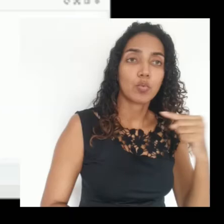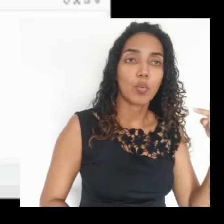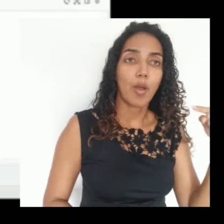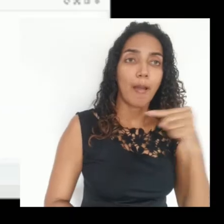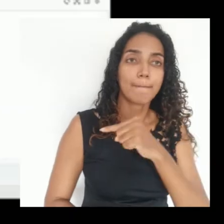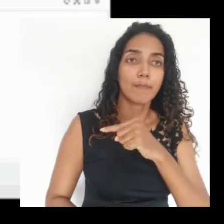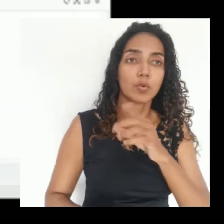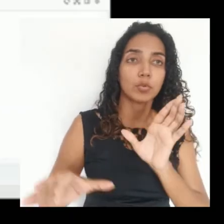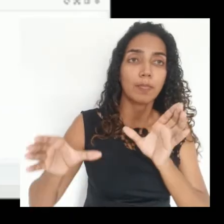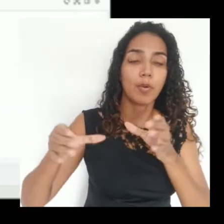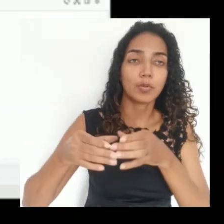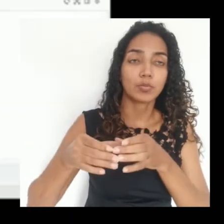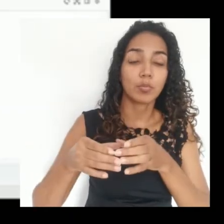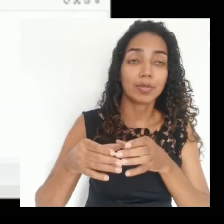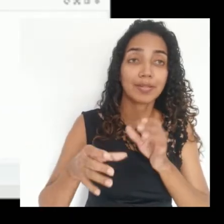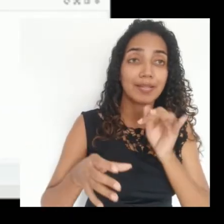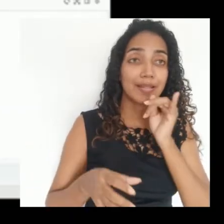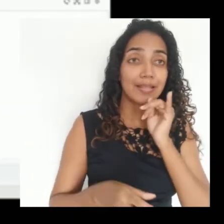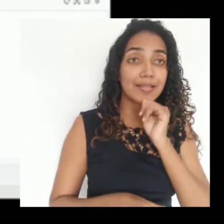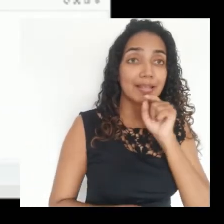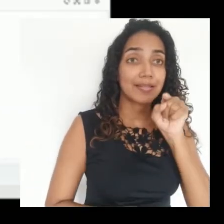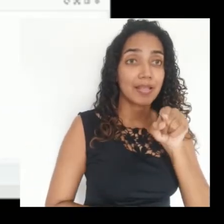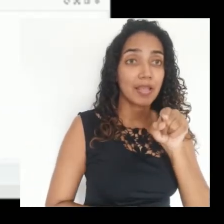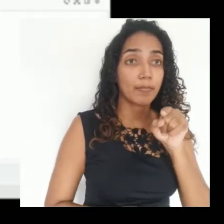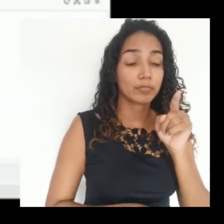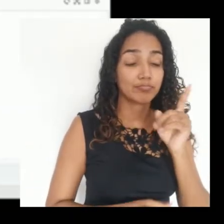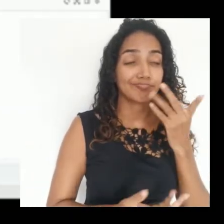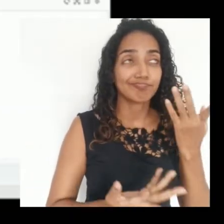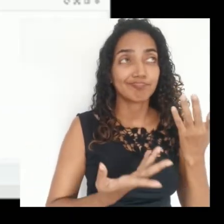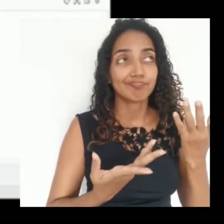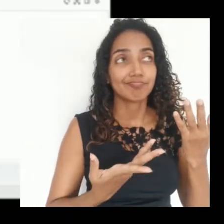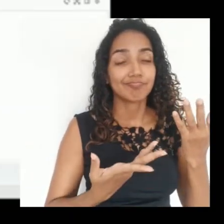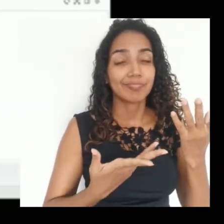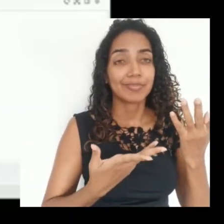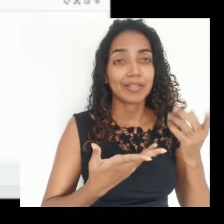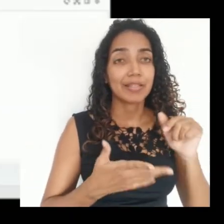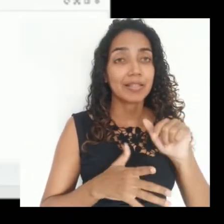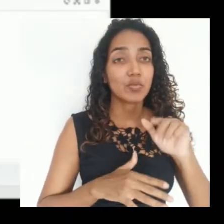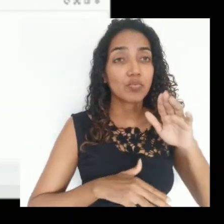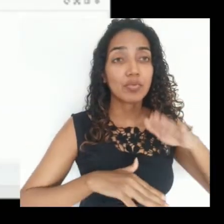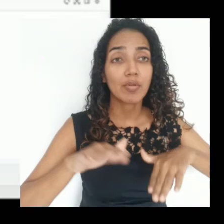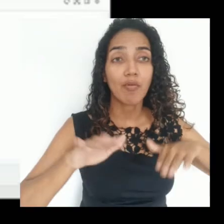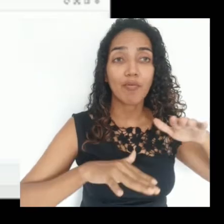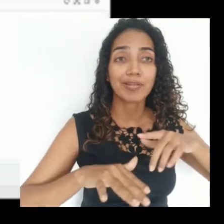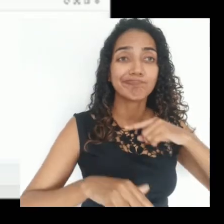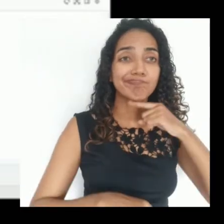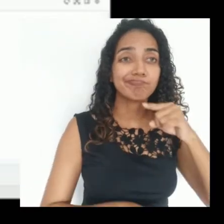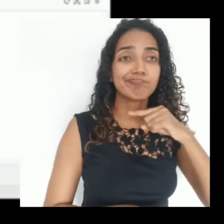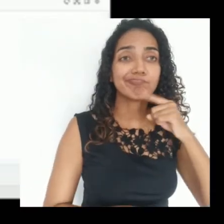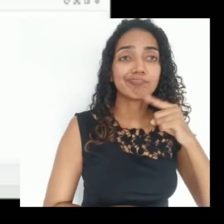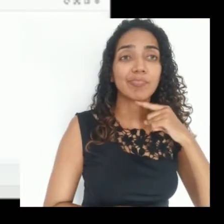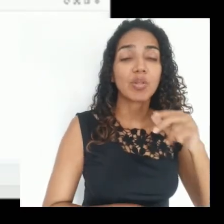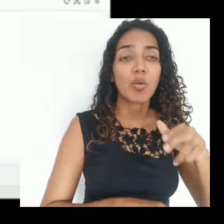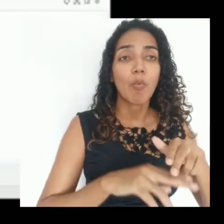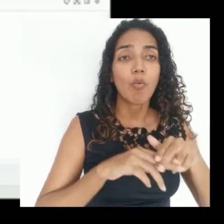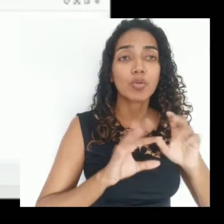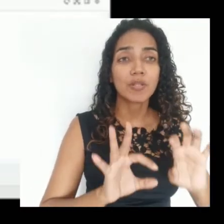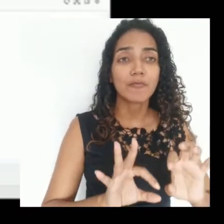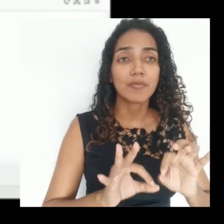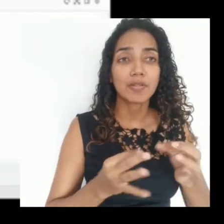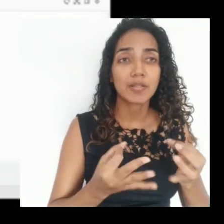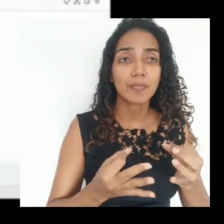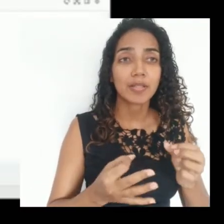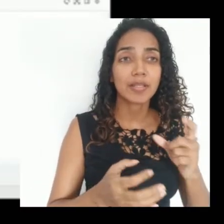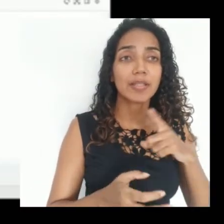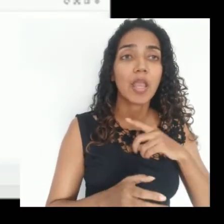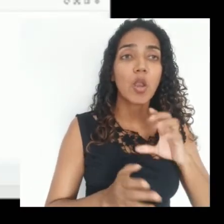turma, essa abordagem, ela muito provavelmente não iria funcionar, por uma razão simples. Existe o conceito de cardinalidade.